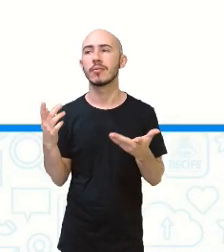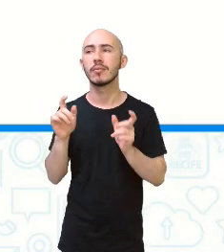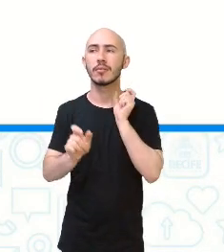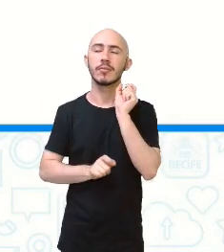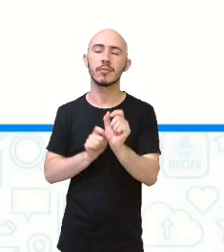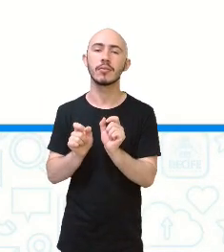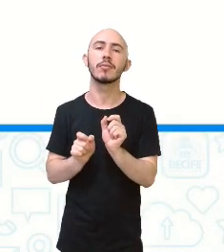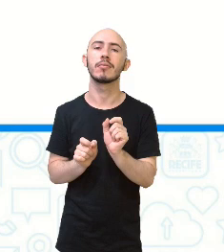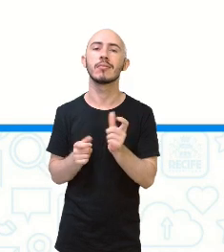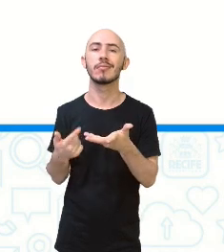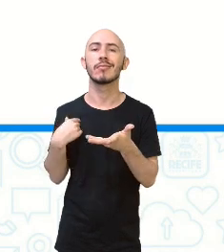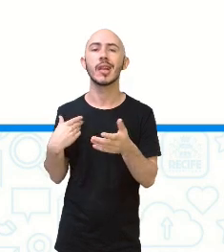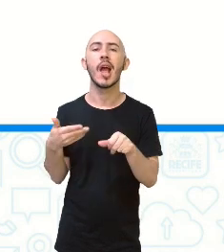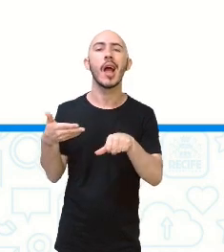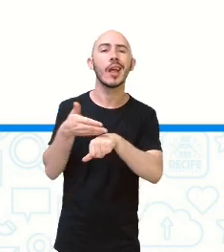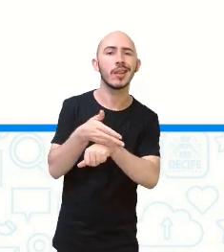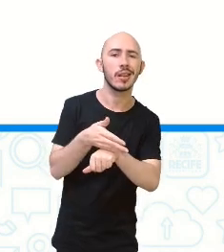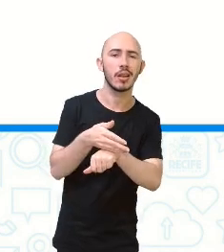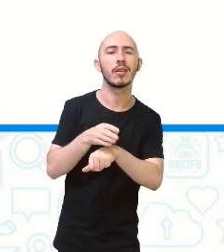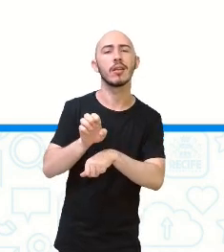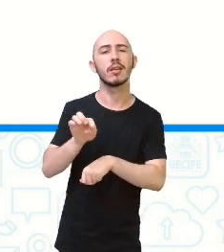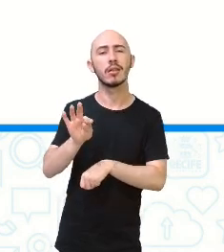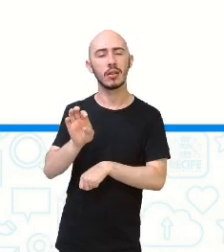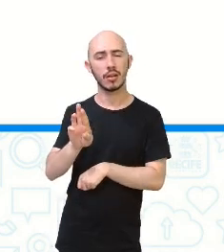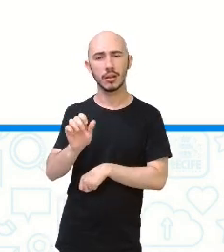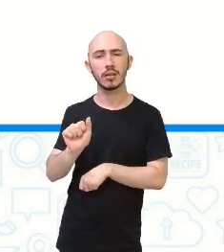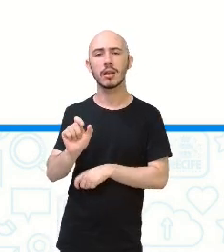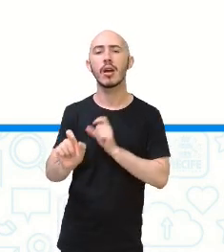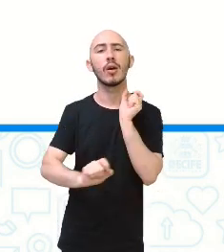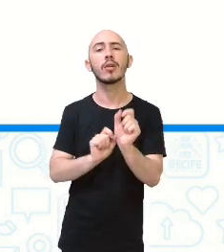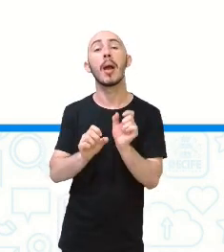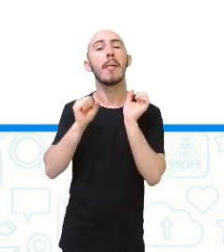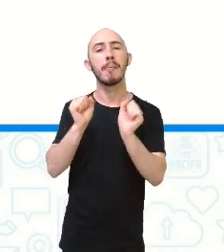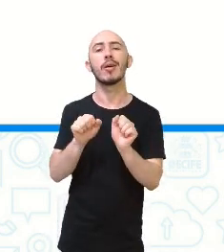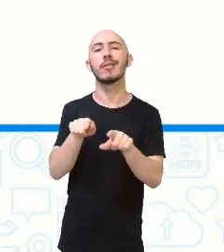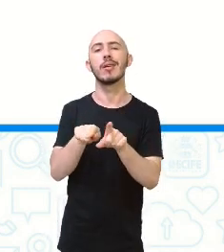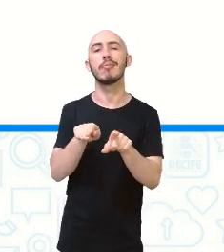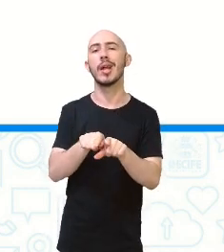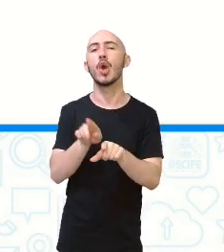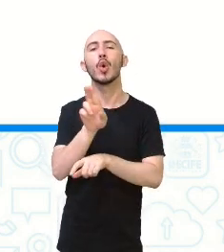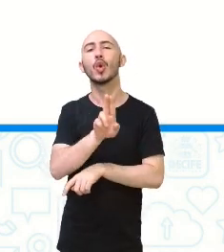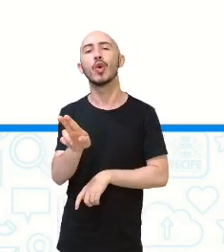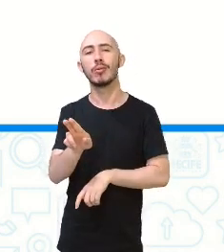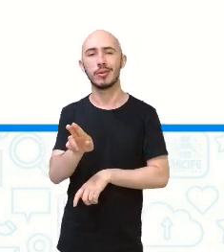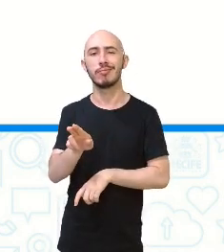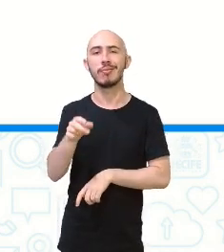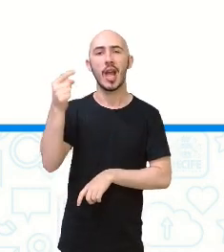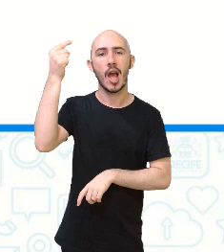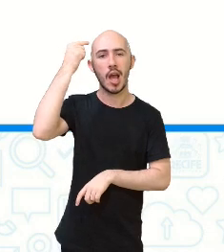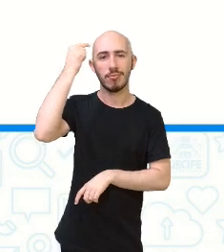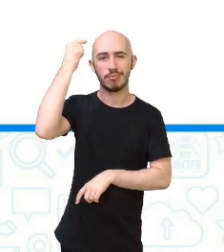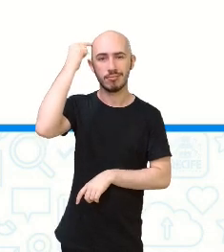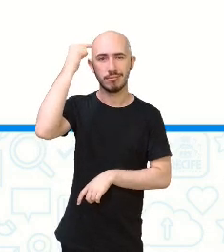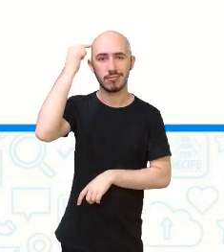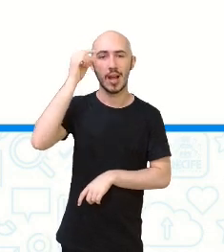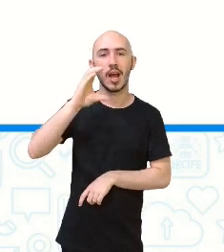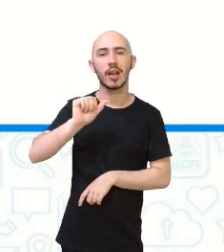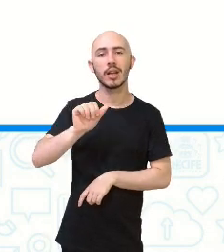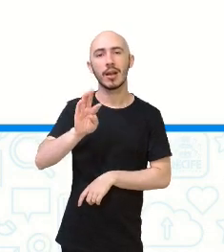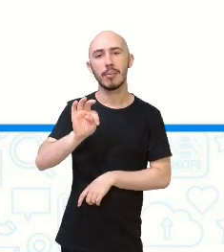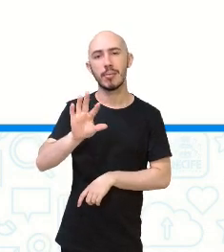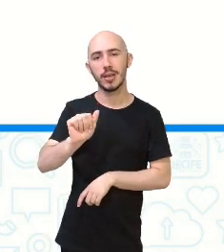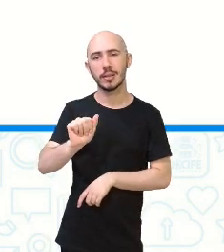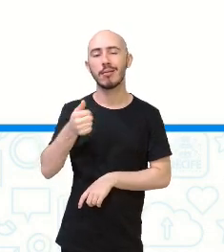de entrada, também é conhecido como cabeça de verbete, onde é formado por uma palavra simples e